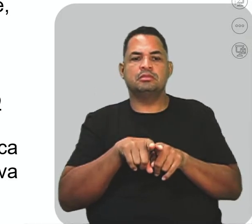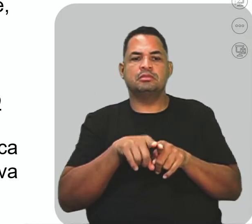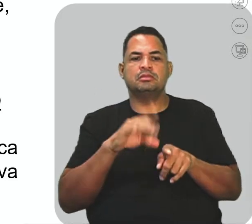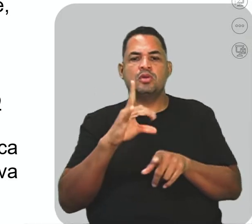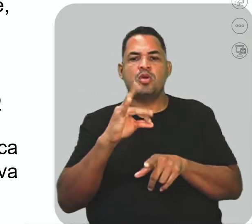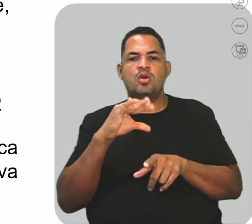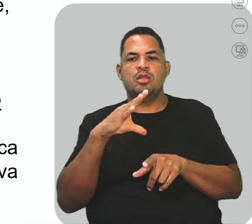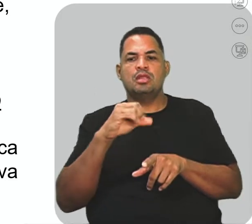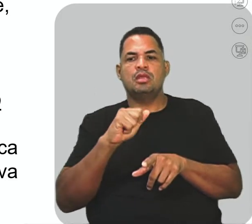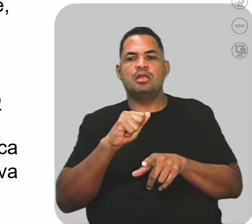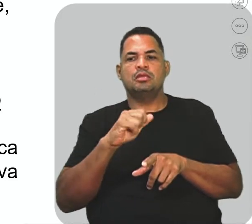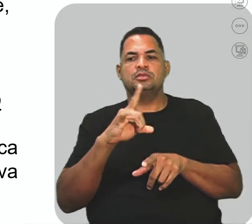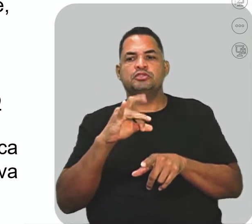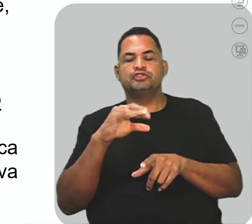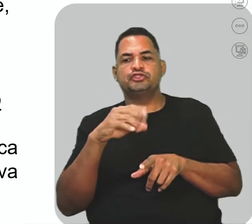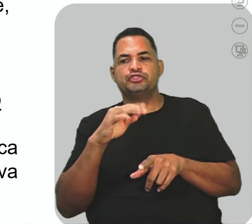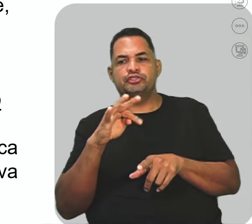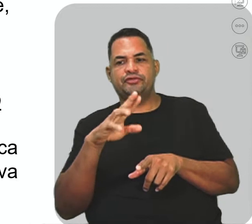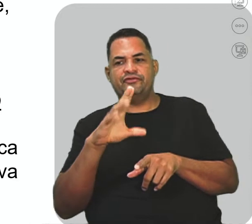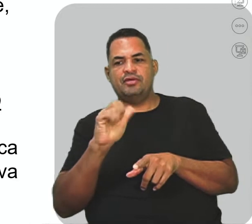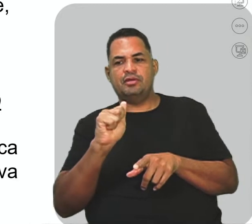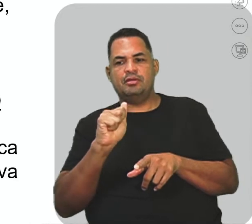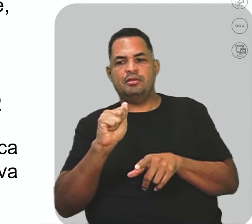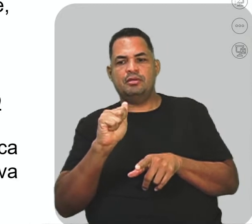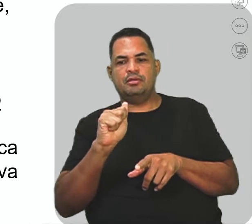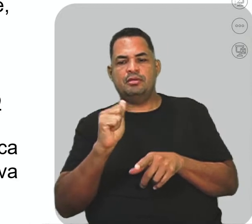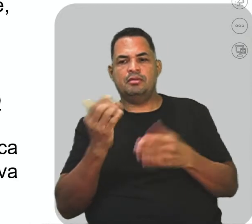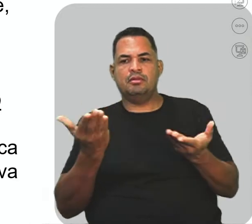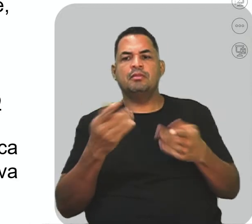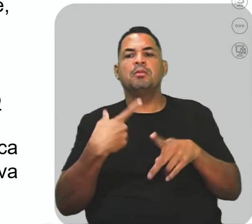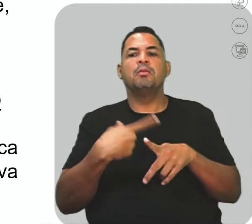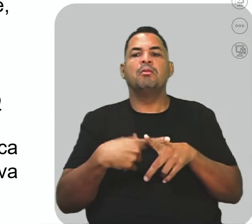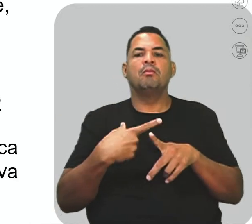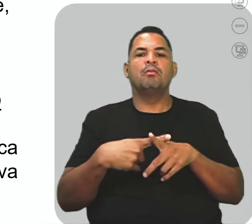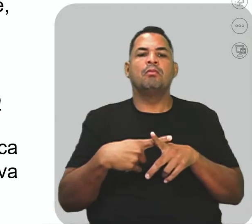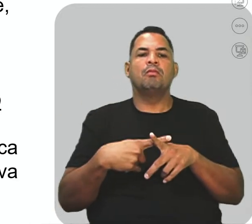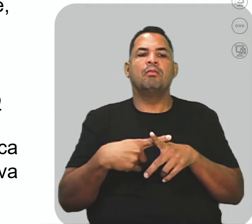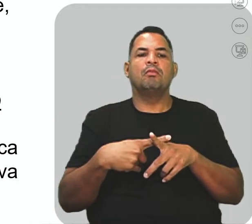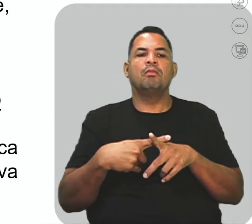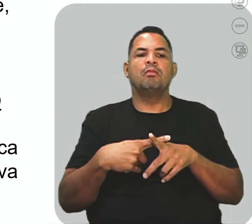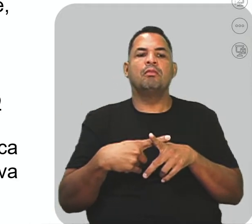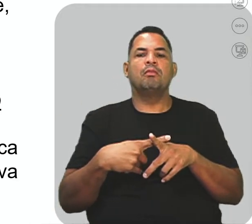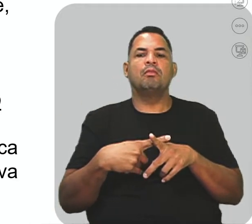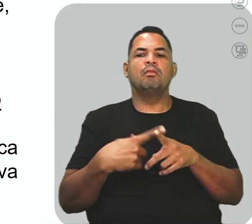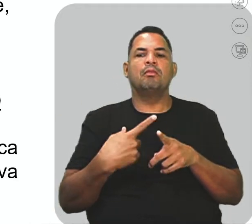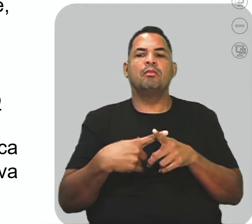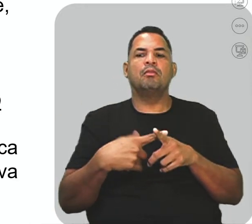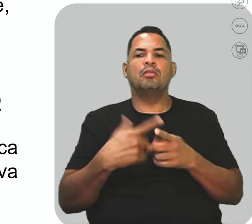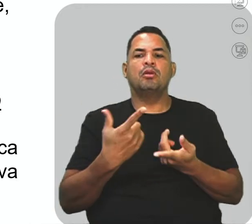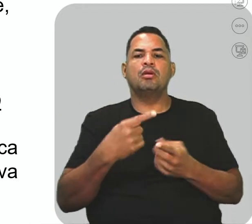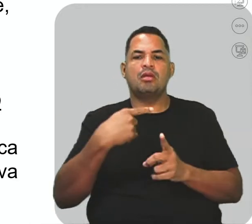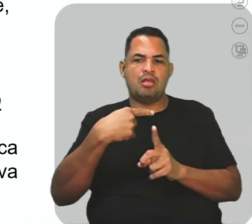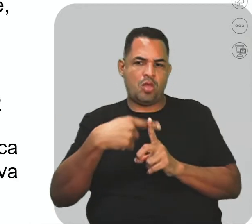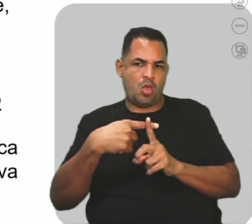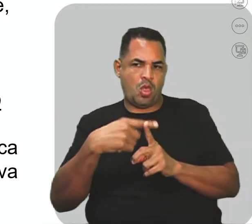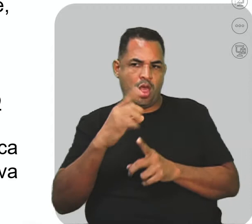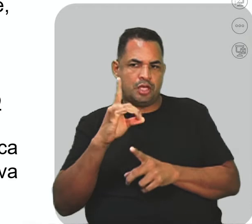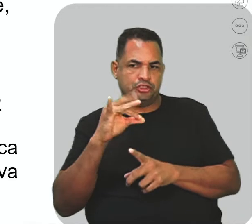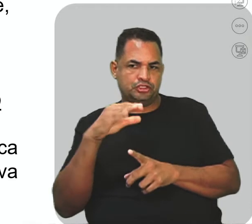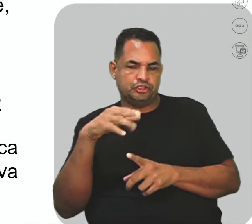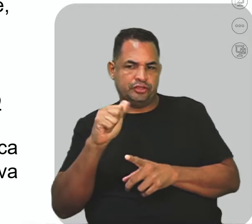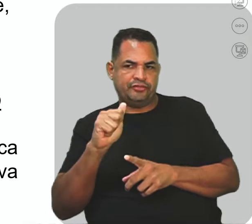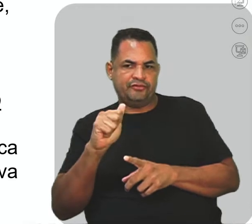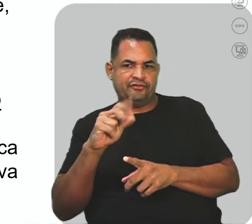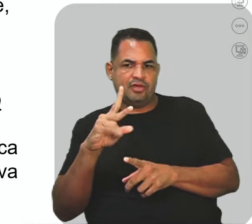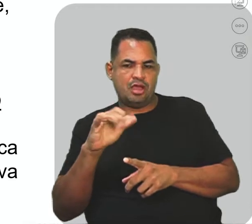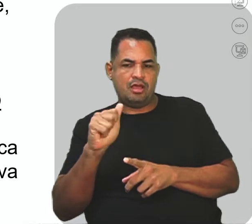coordenada sindética aditiva. Por quê? Por que aditiva? Porque nesta segunda